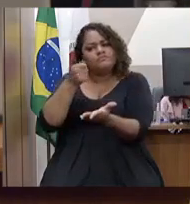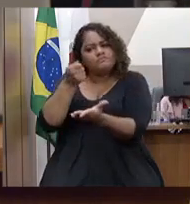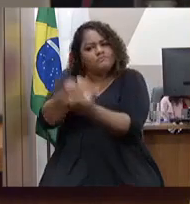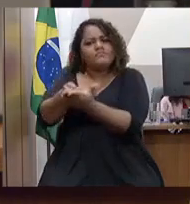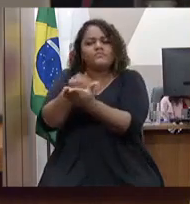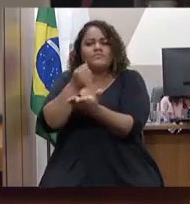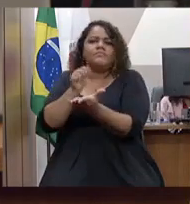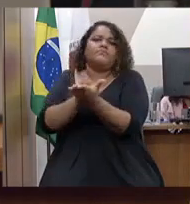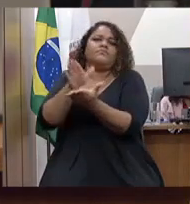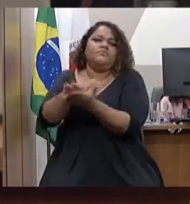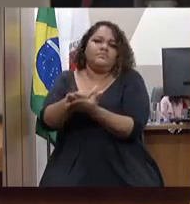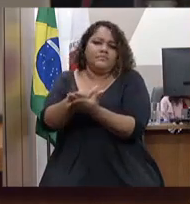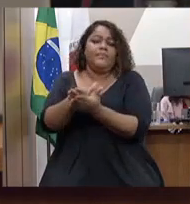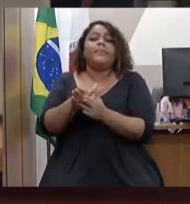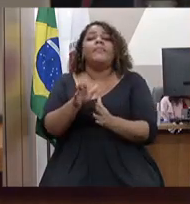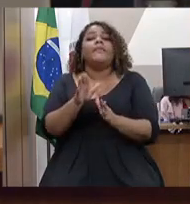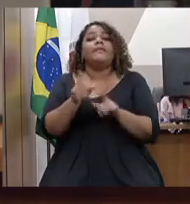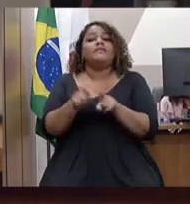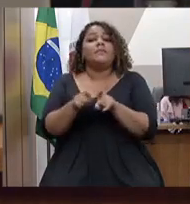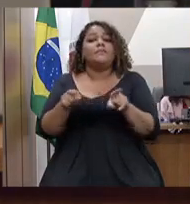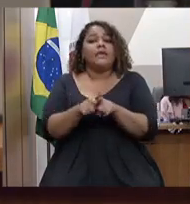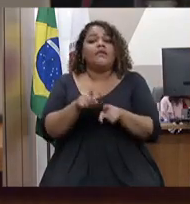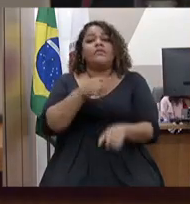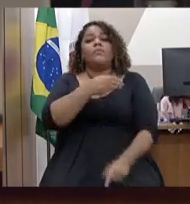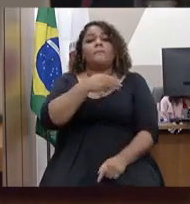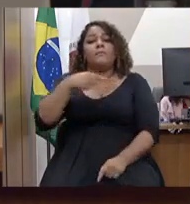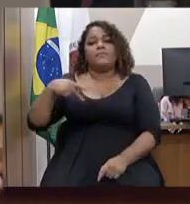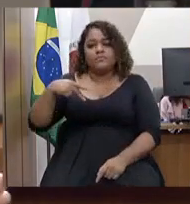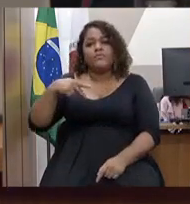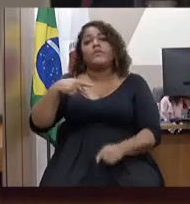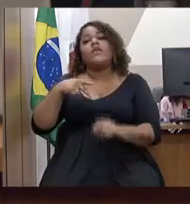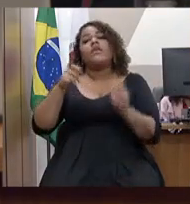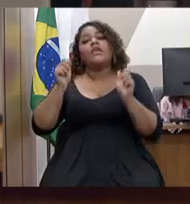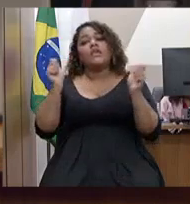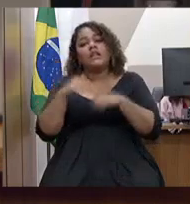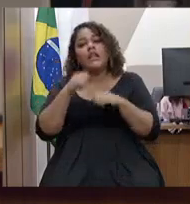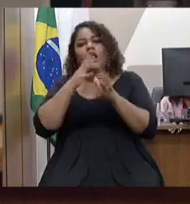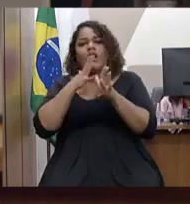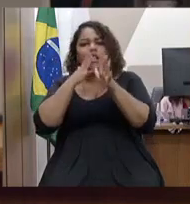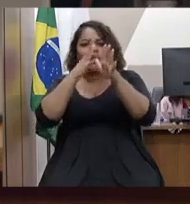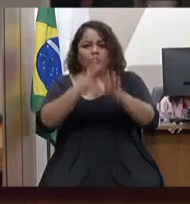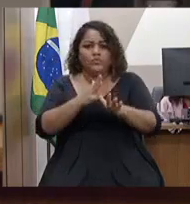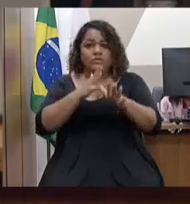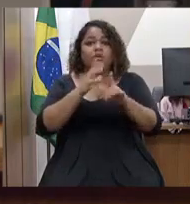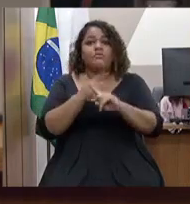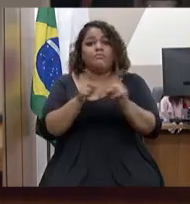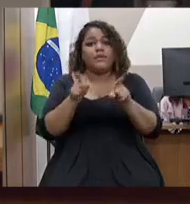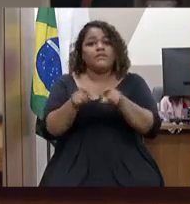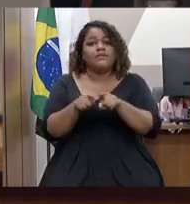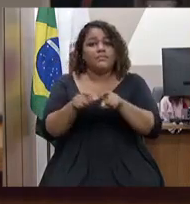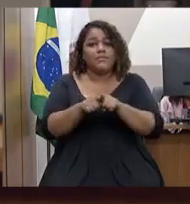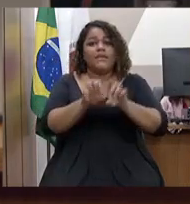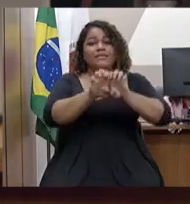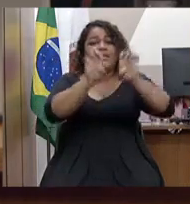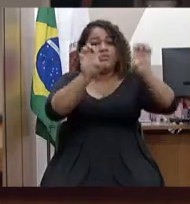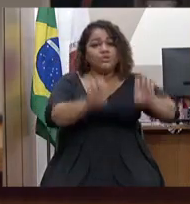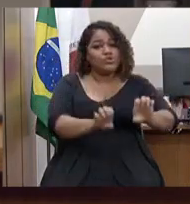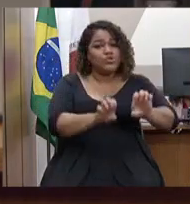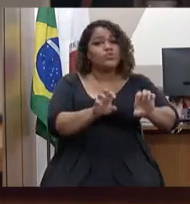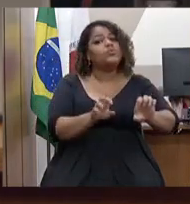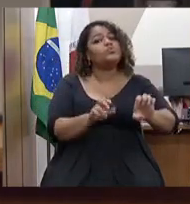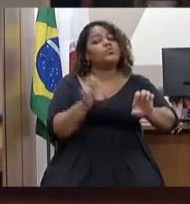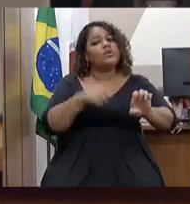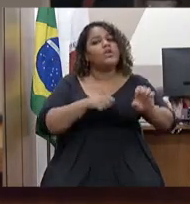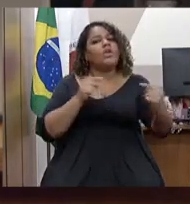um ministério público que possa denunciar mais ter uma estrutura na ponta que possa corresponder E isso se transforma